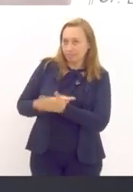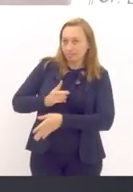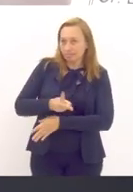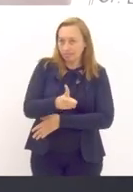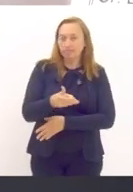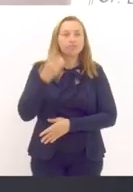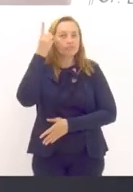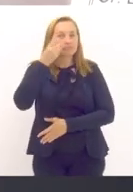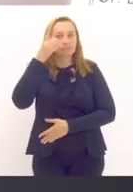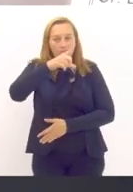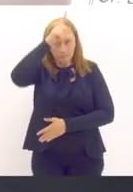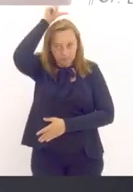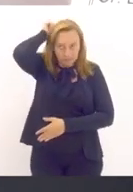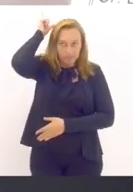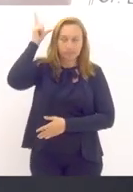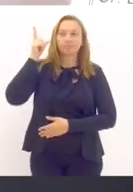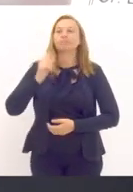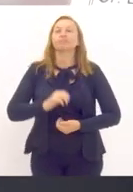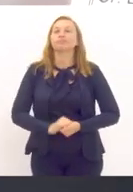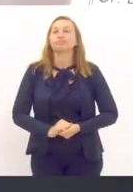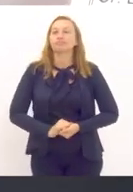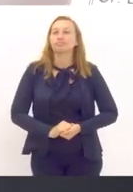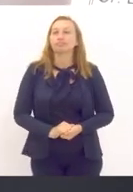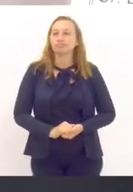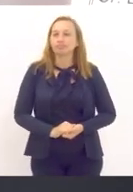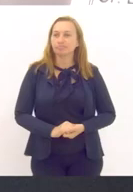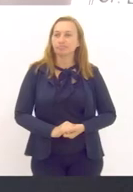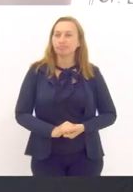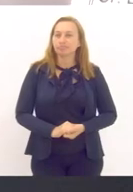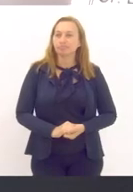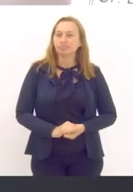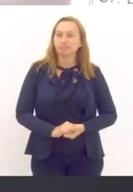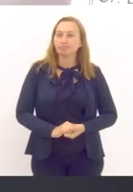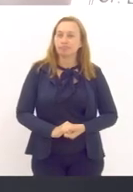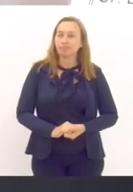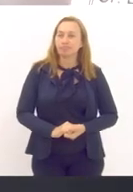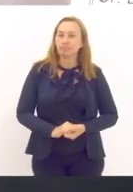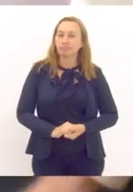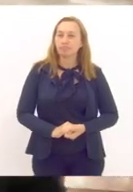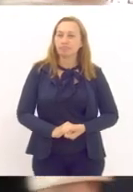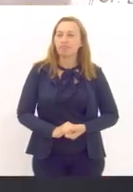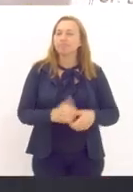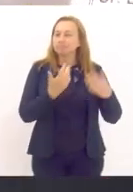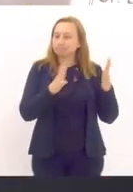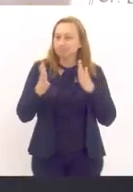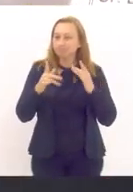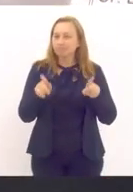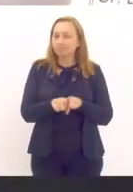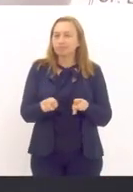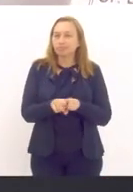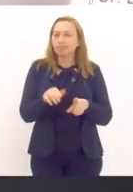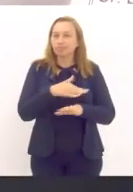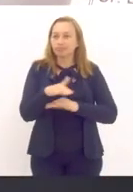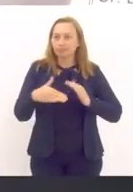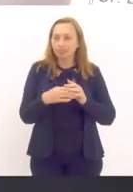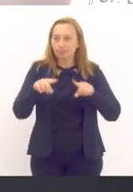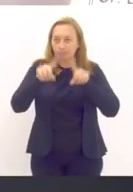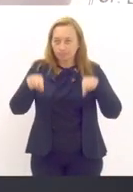Luiz Paulo Correia da Rocha. Quero saudar aqui também a todos os servidores